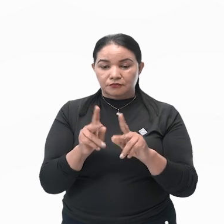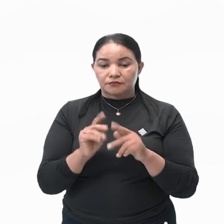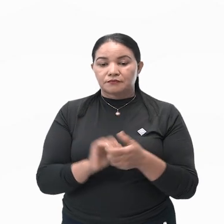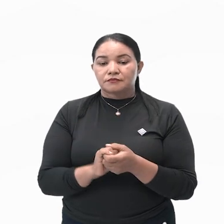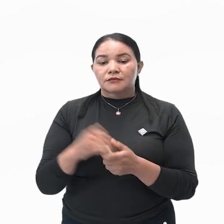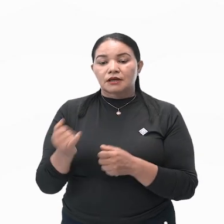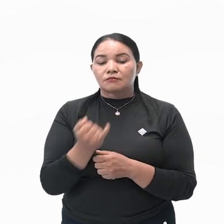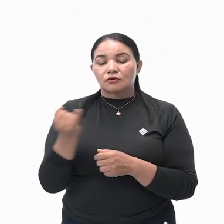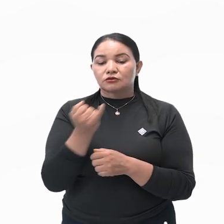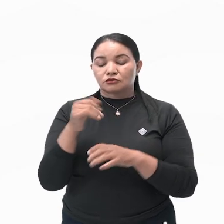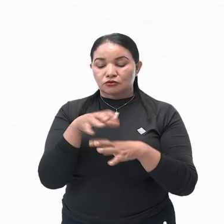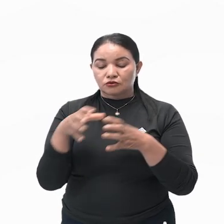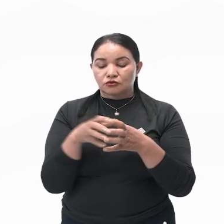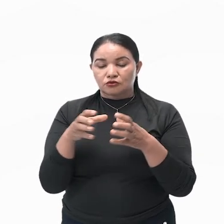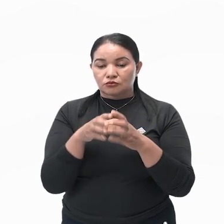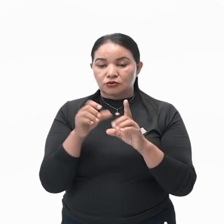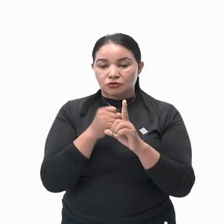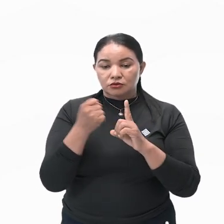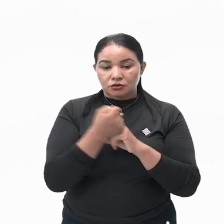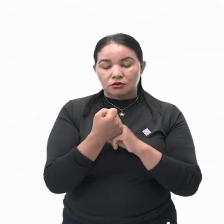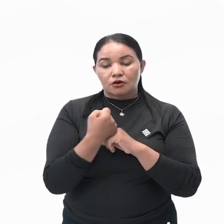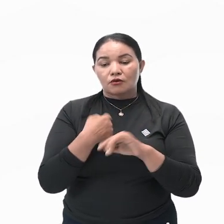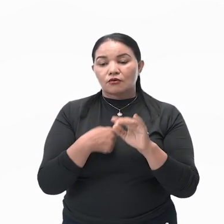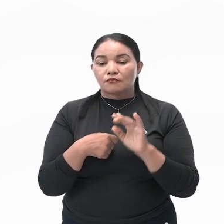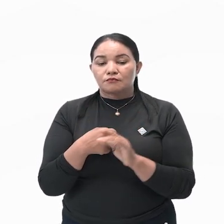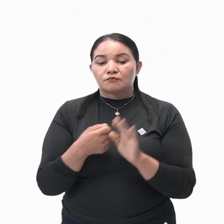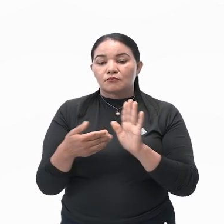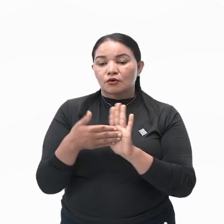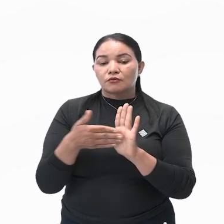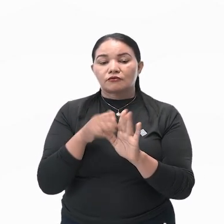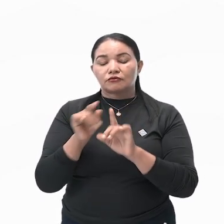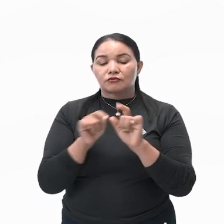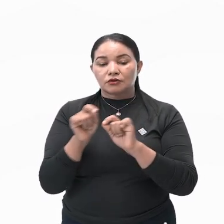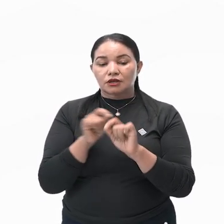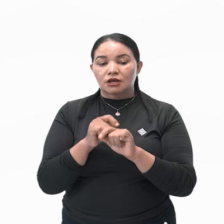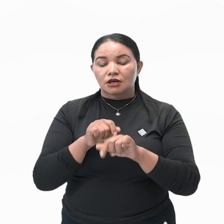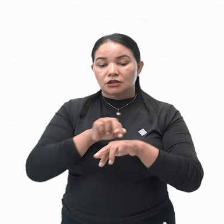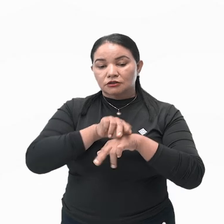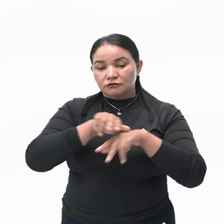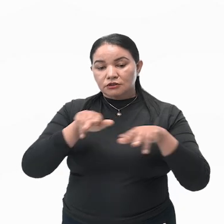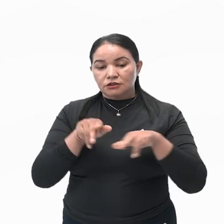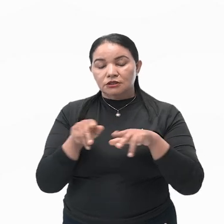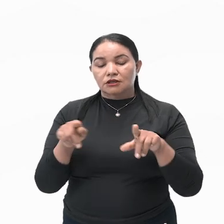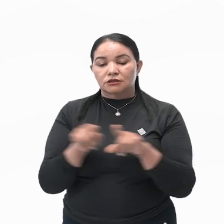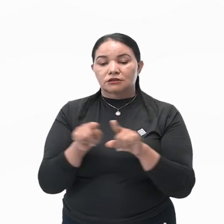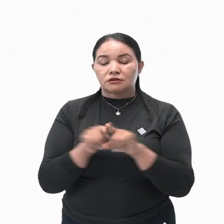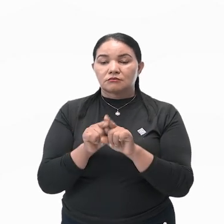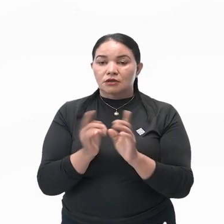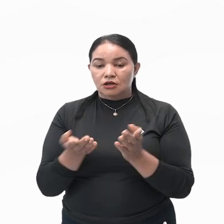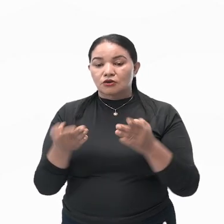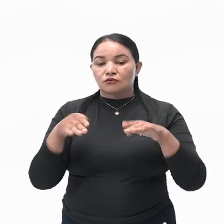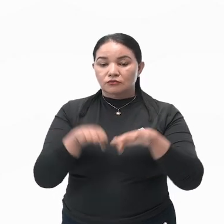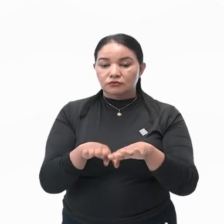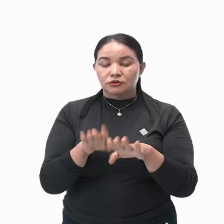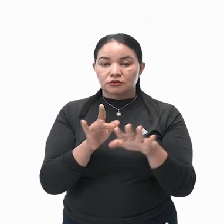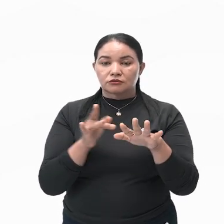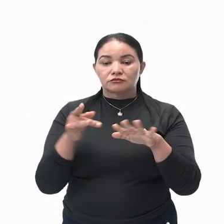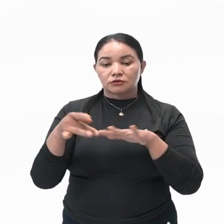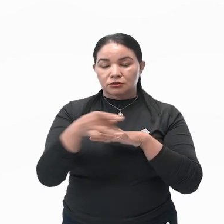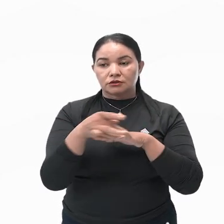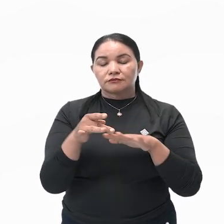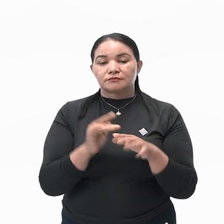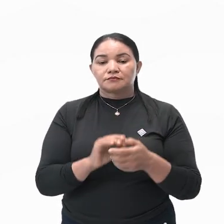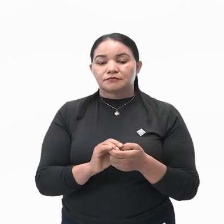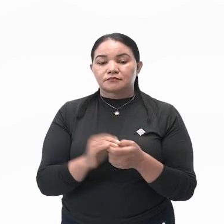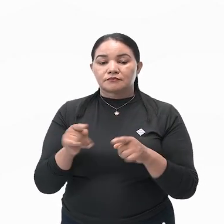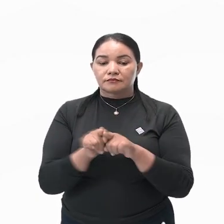ali promoverem a diversidade e a inclusão dentro das redes sociais também é um ponto importante. O equilíbrio